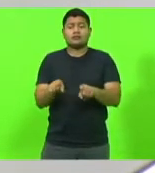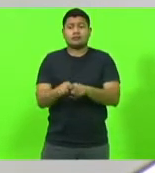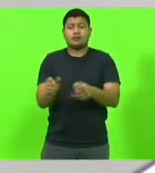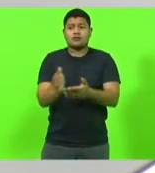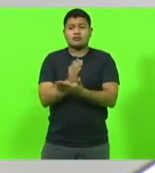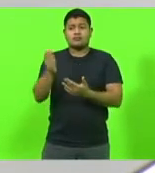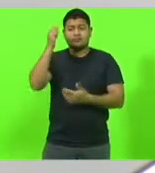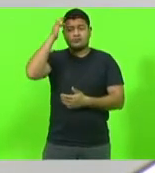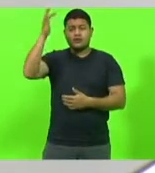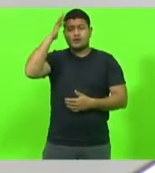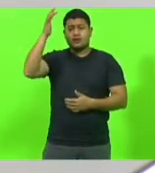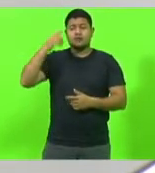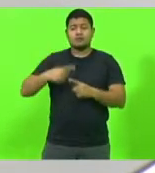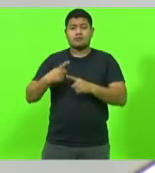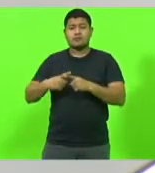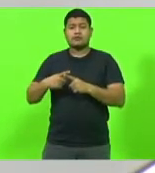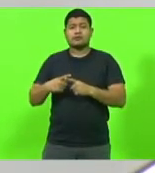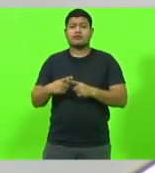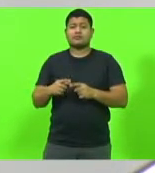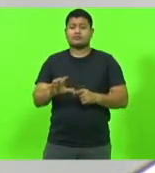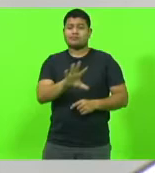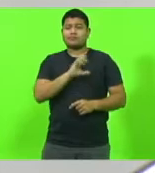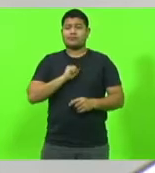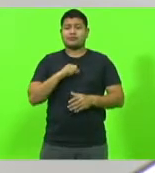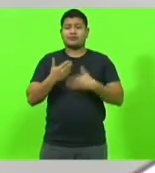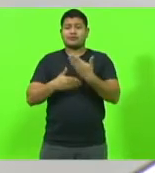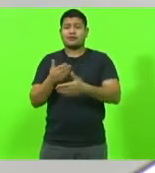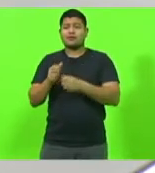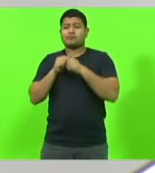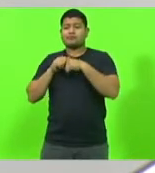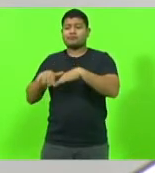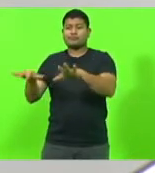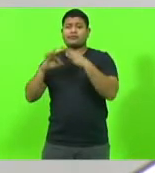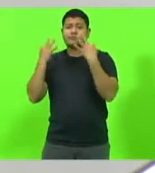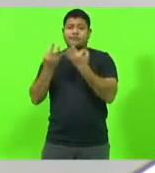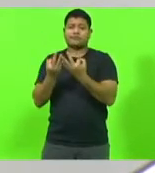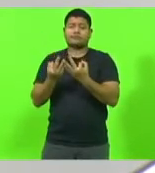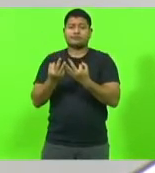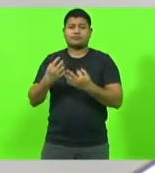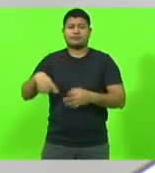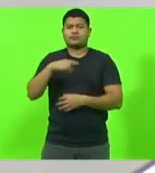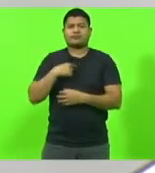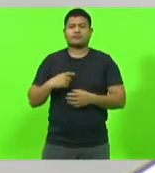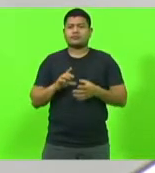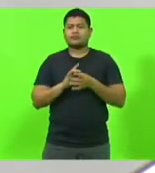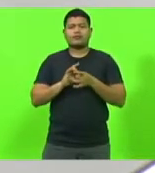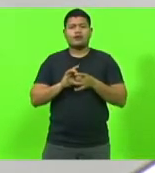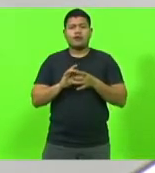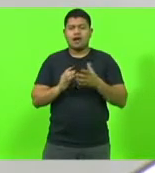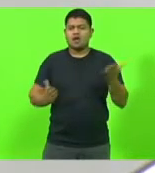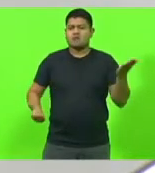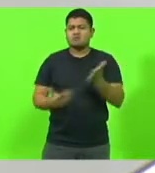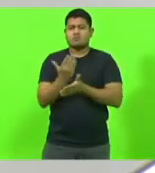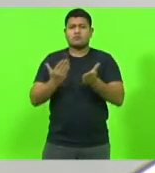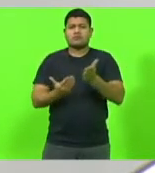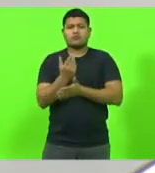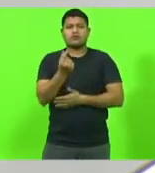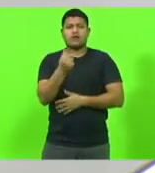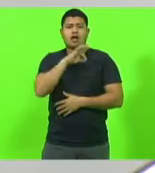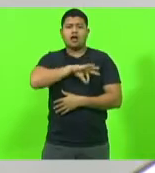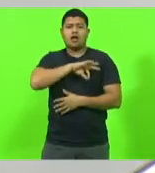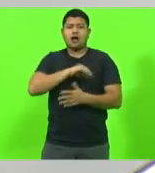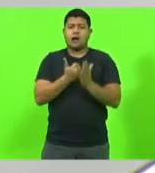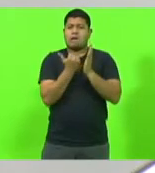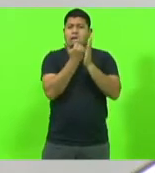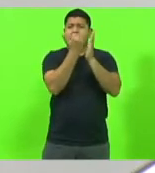e contaminado familiares. Não basta aprovarmos bônus financeiros para os profissionais da saúde.